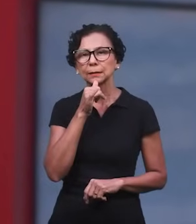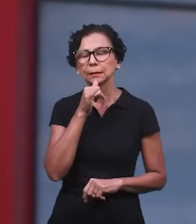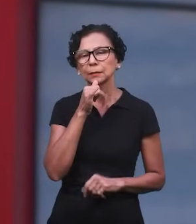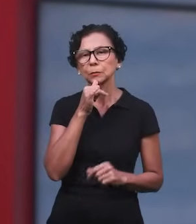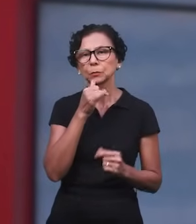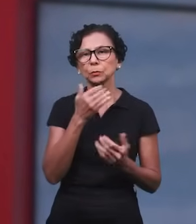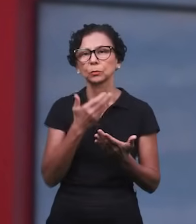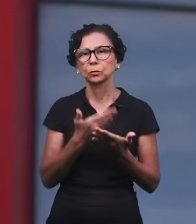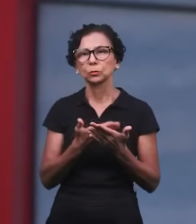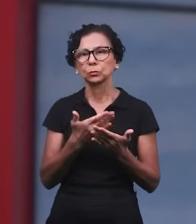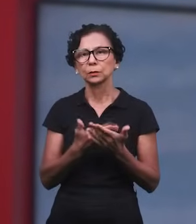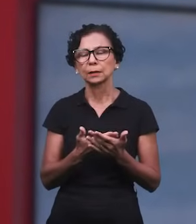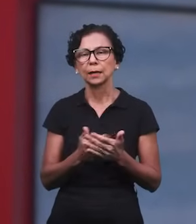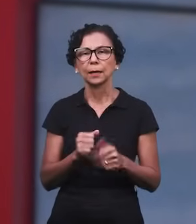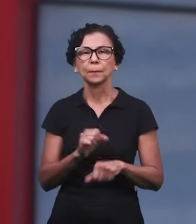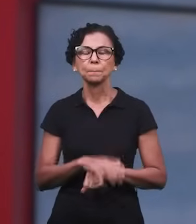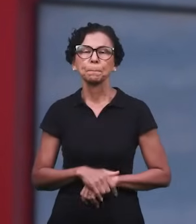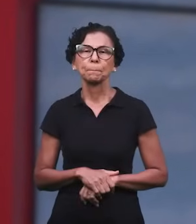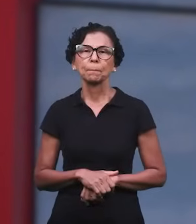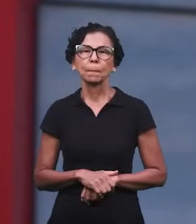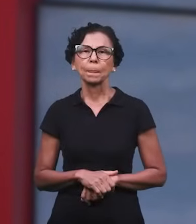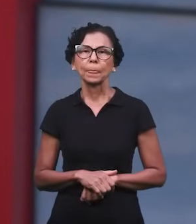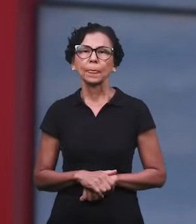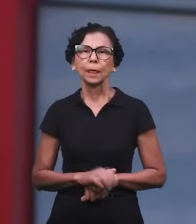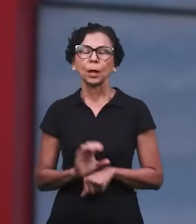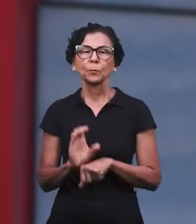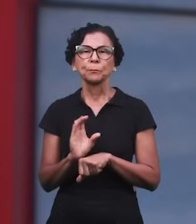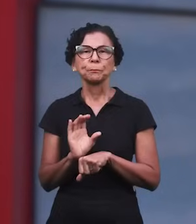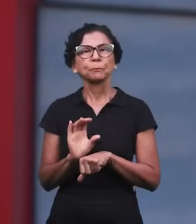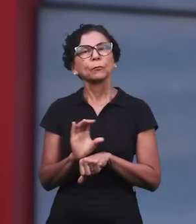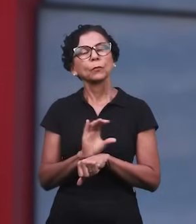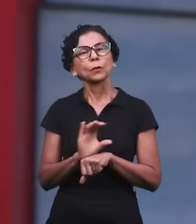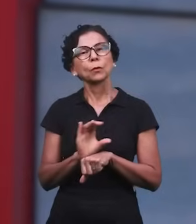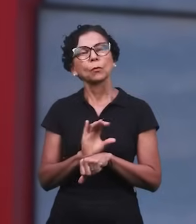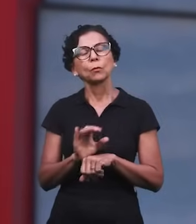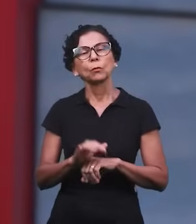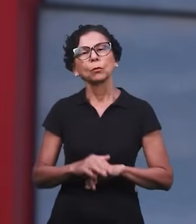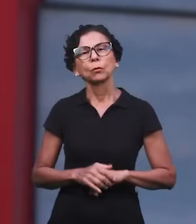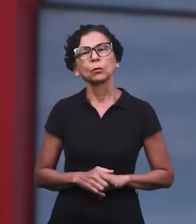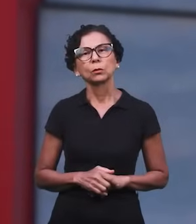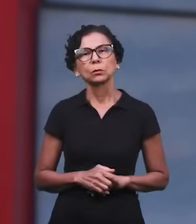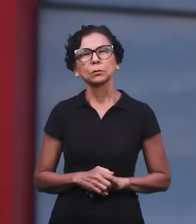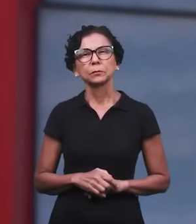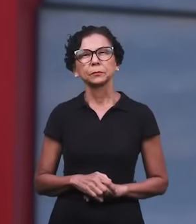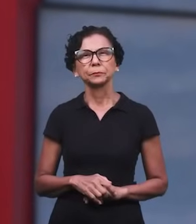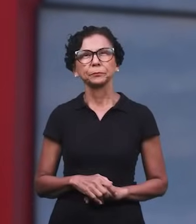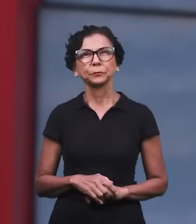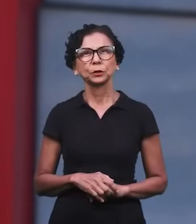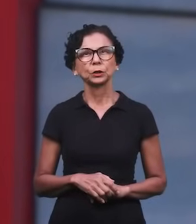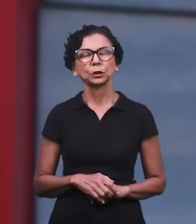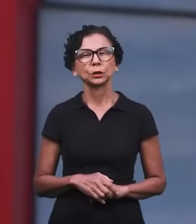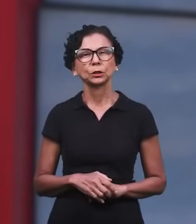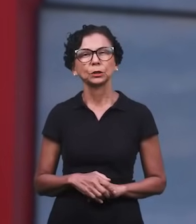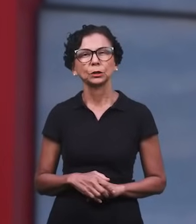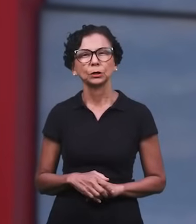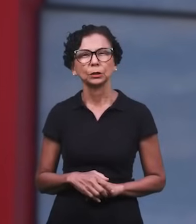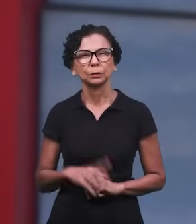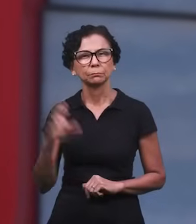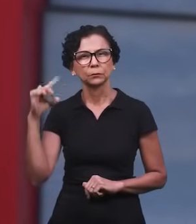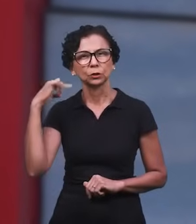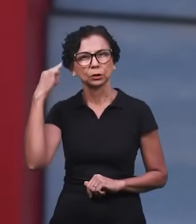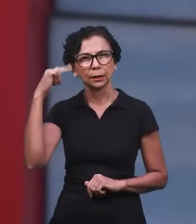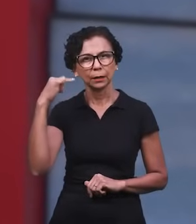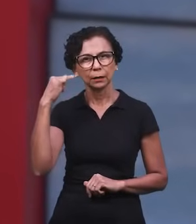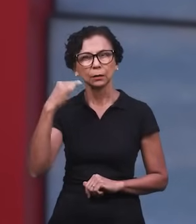ele pode aproveitar disciplinas de diversos outros cursos e assim ele tem a formação que é dada pelo próprio curso, mas